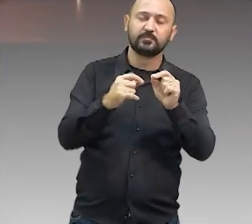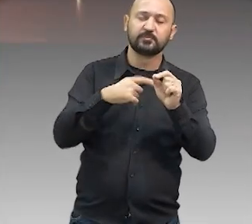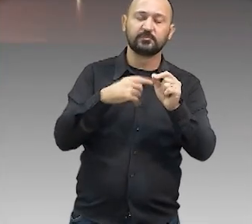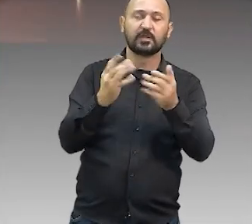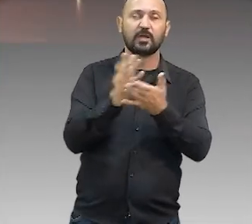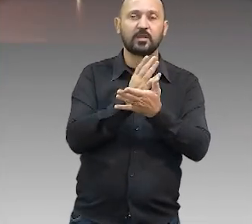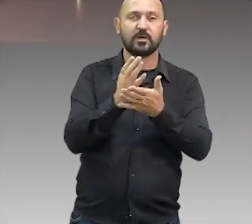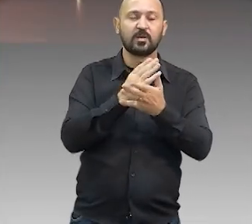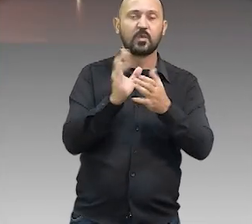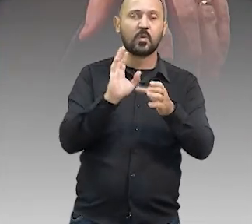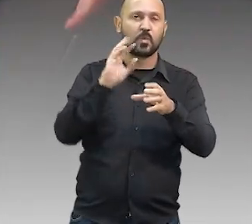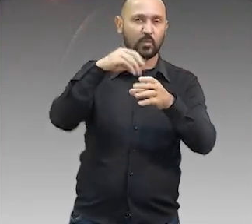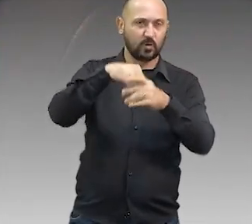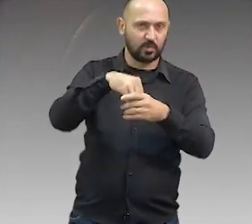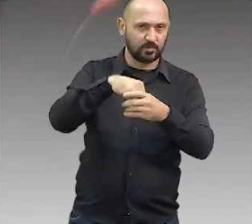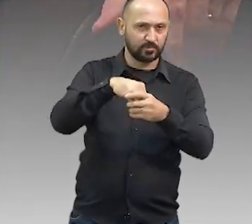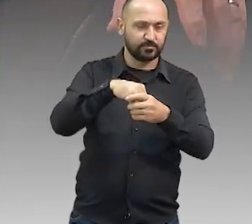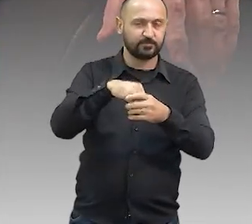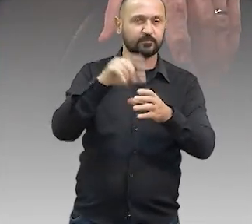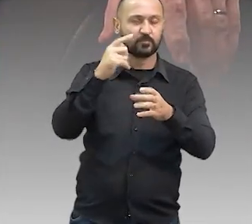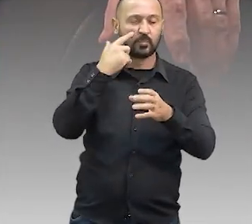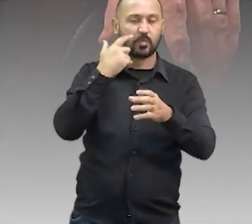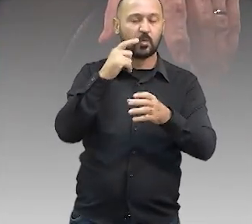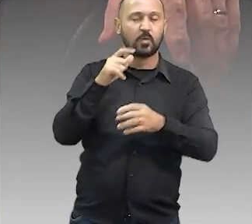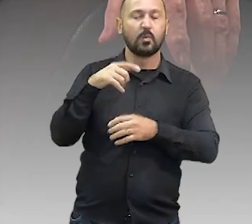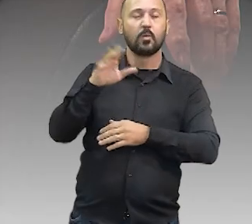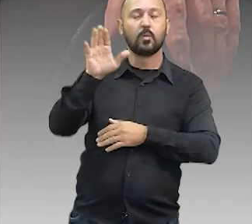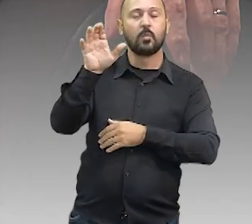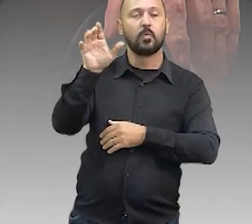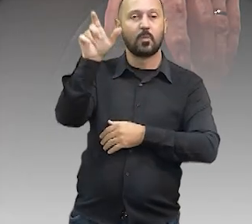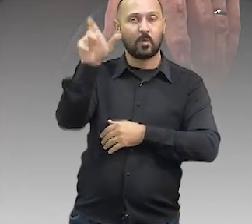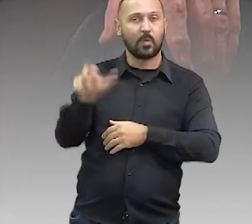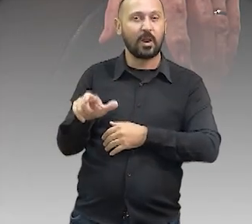o lado B do jornal, que isso me